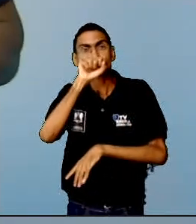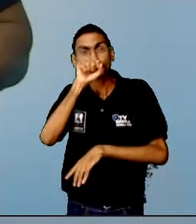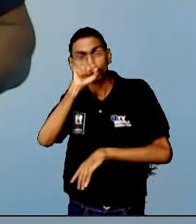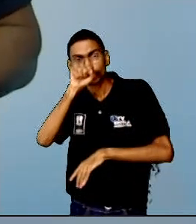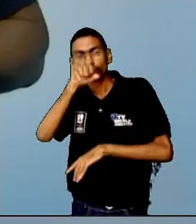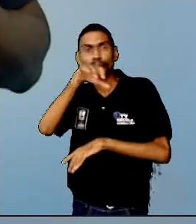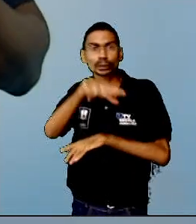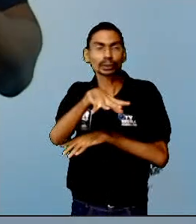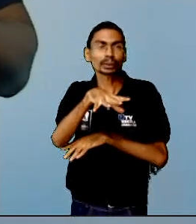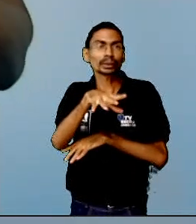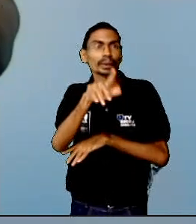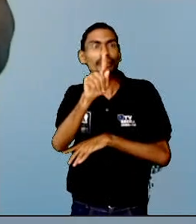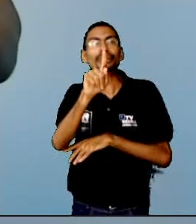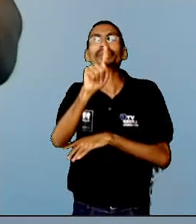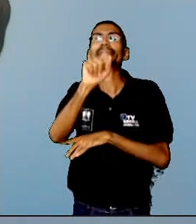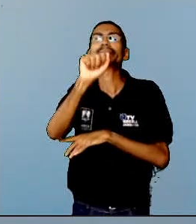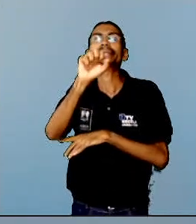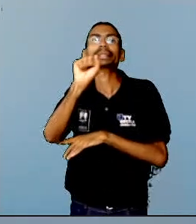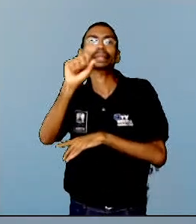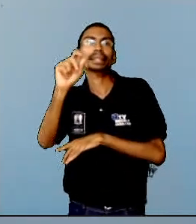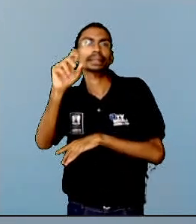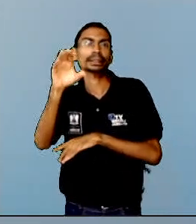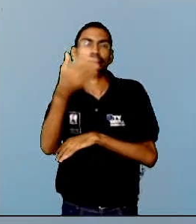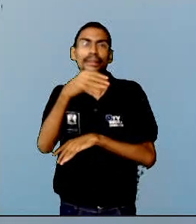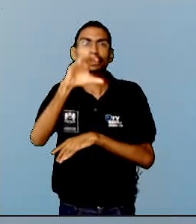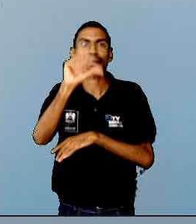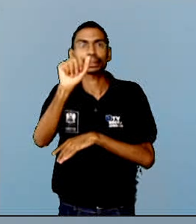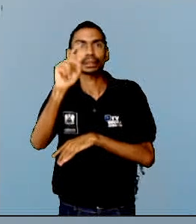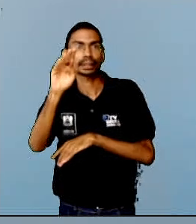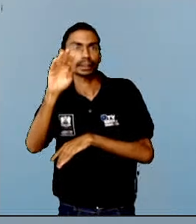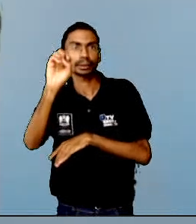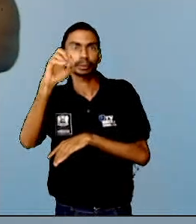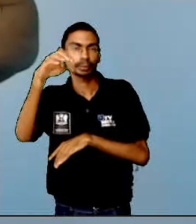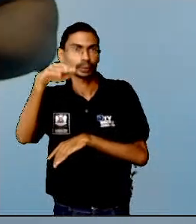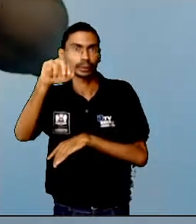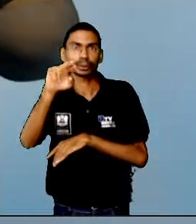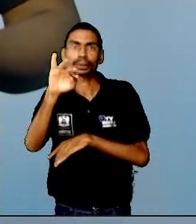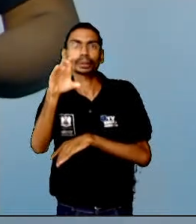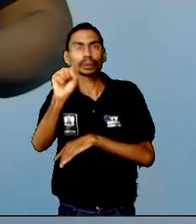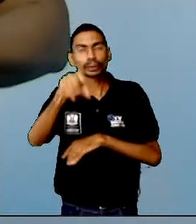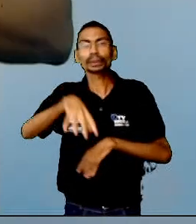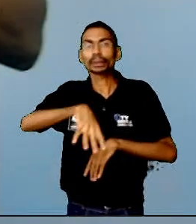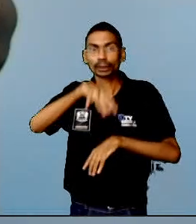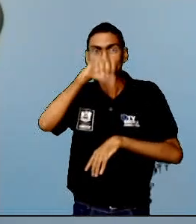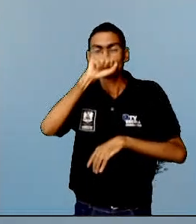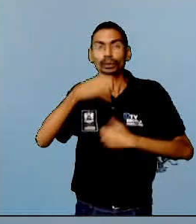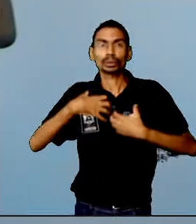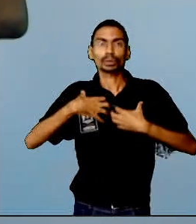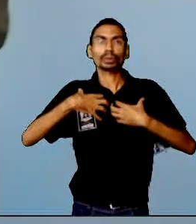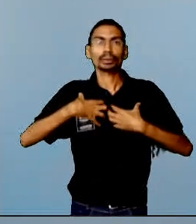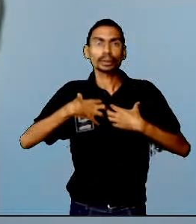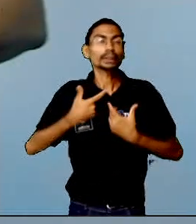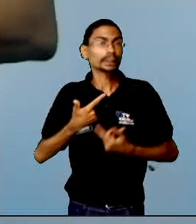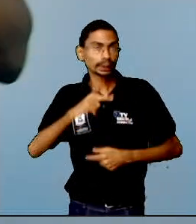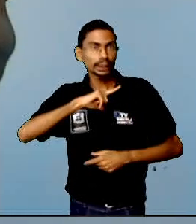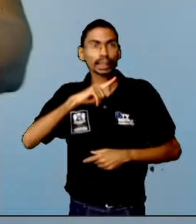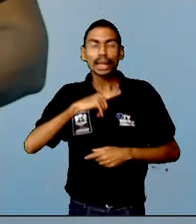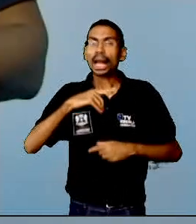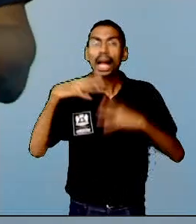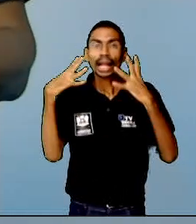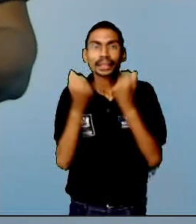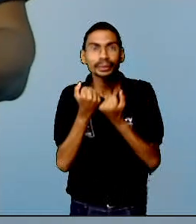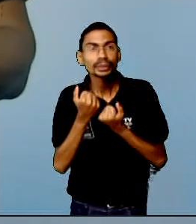gás carbônico. Isso se chama respiração. Existem animais que desenvolvem formas